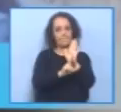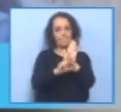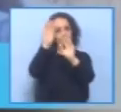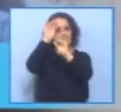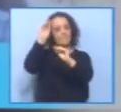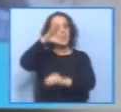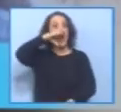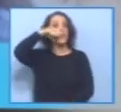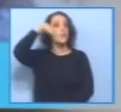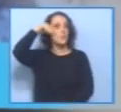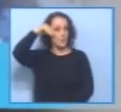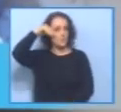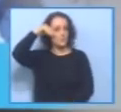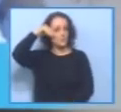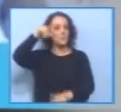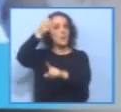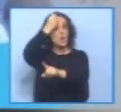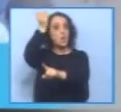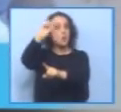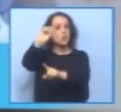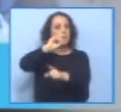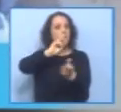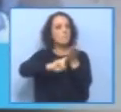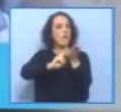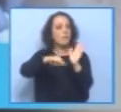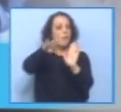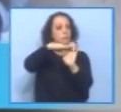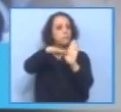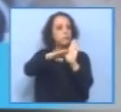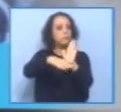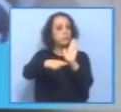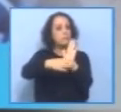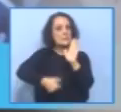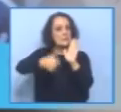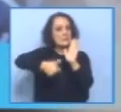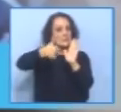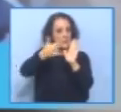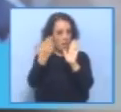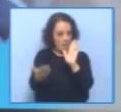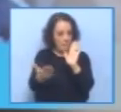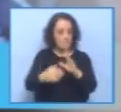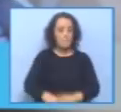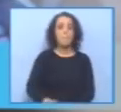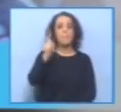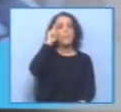que eles não esqueçam estas verdades fundamentais. O objetivo era formar